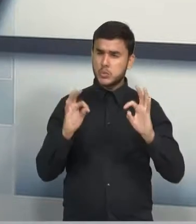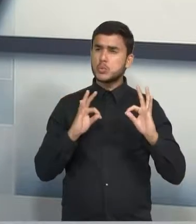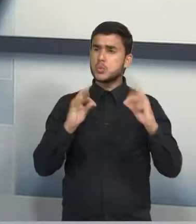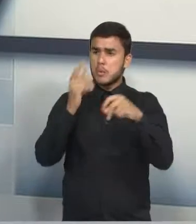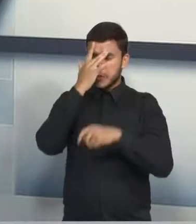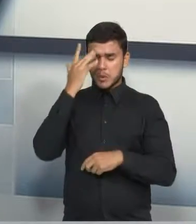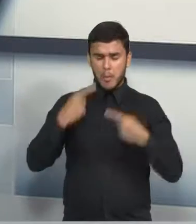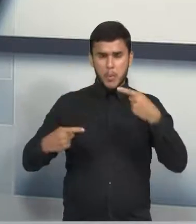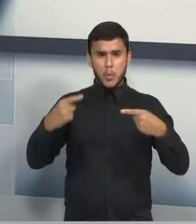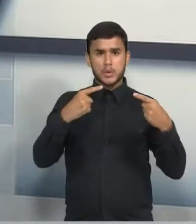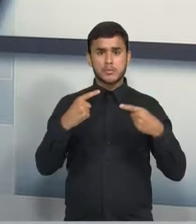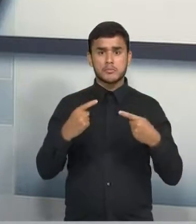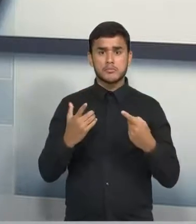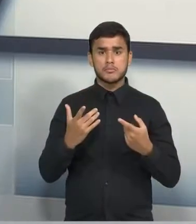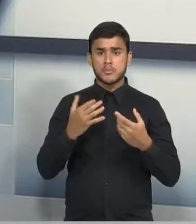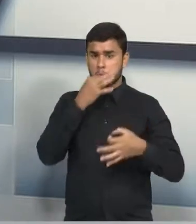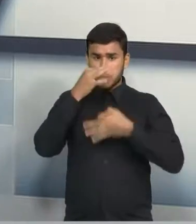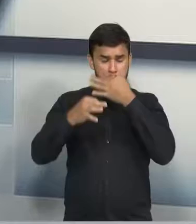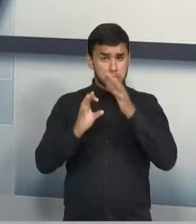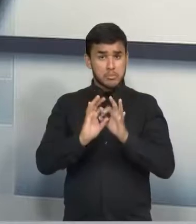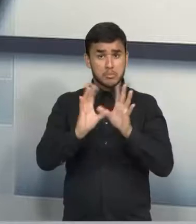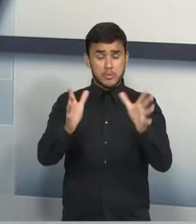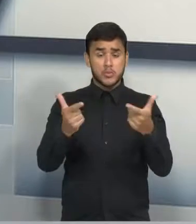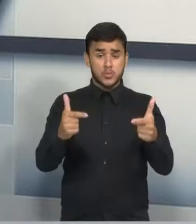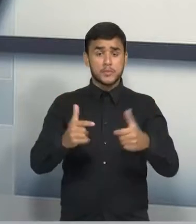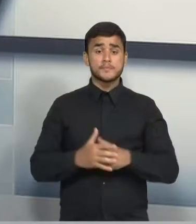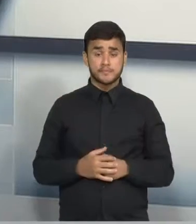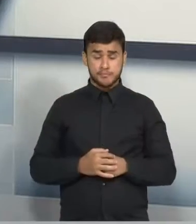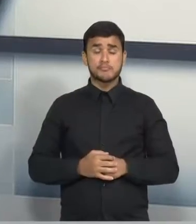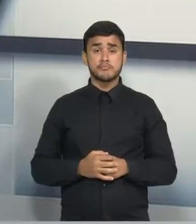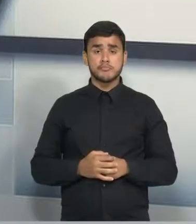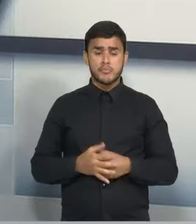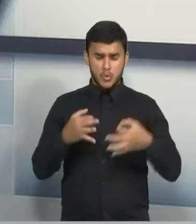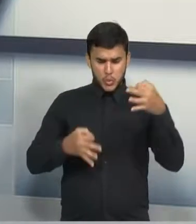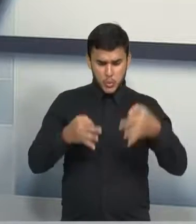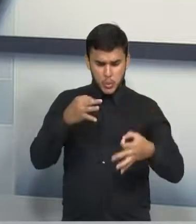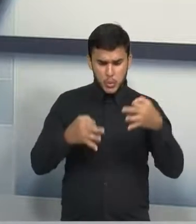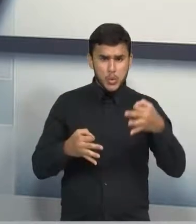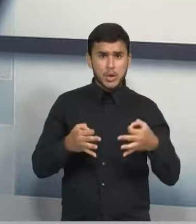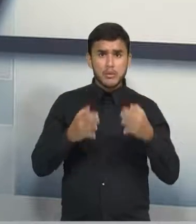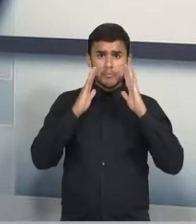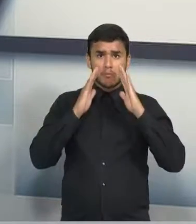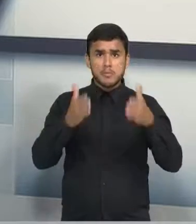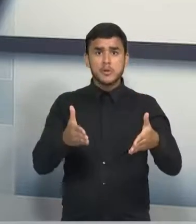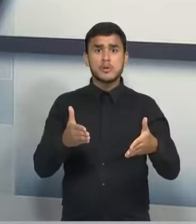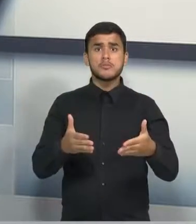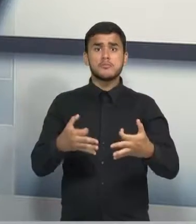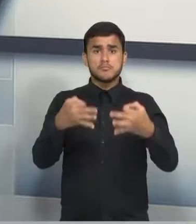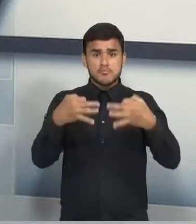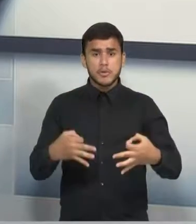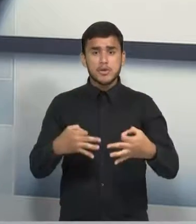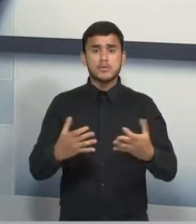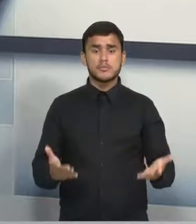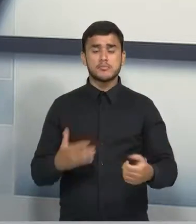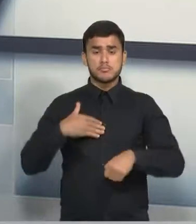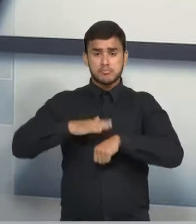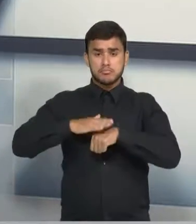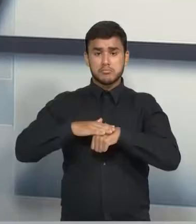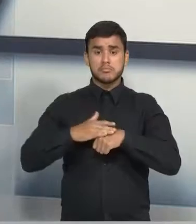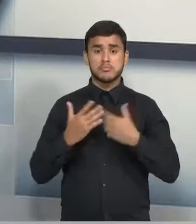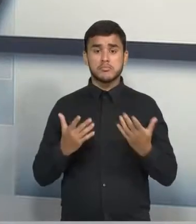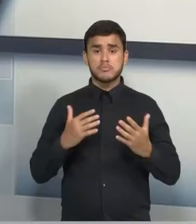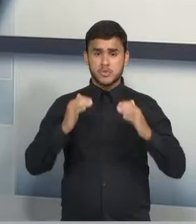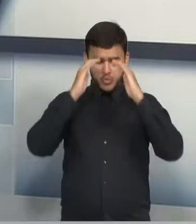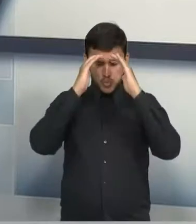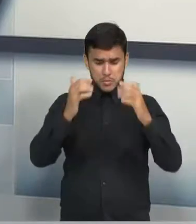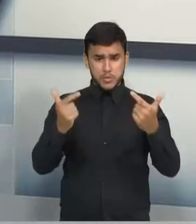não respeita no Estado Democrático de Direito, nem mesmo a justiça que ele está enaltecendo para